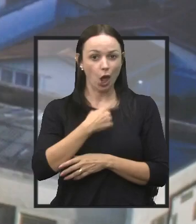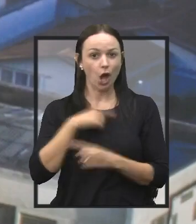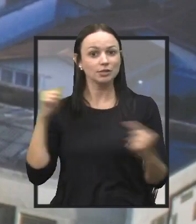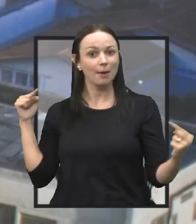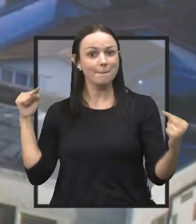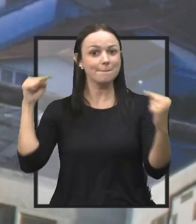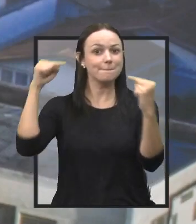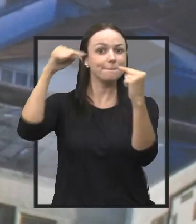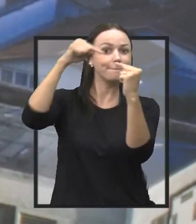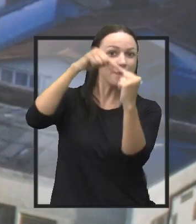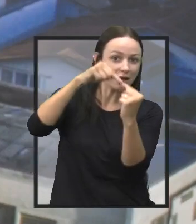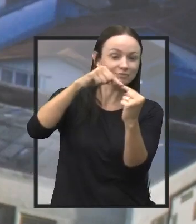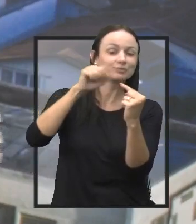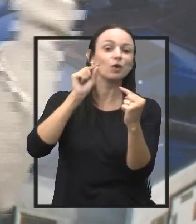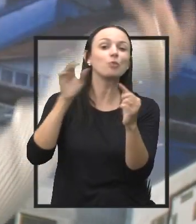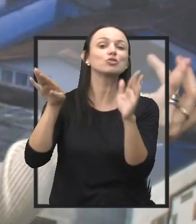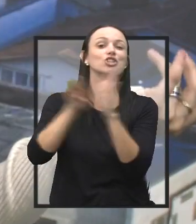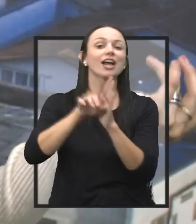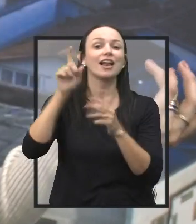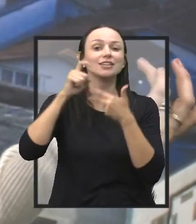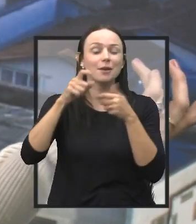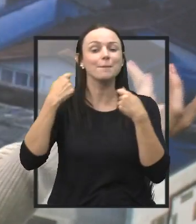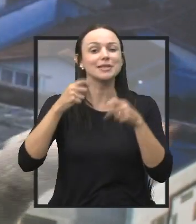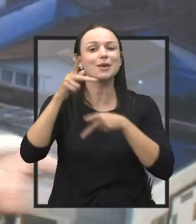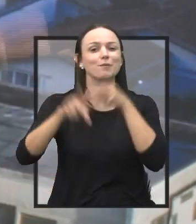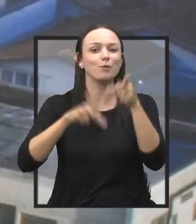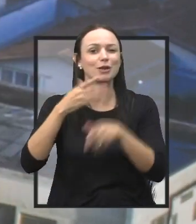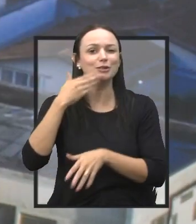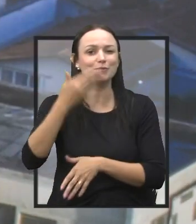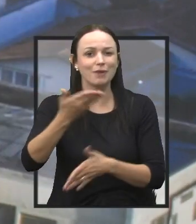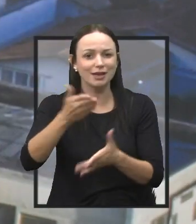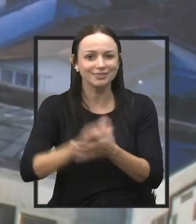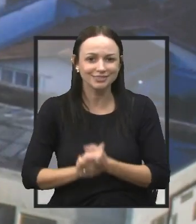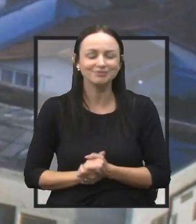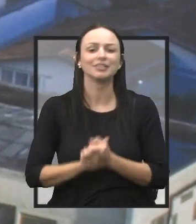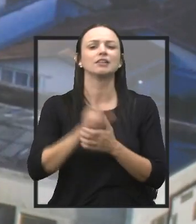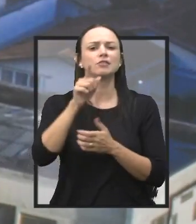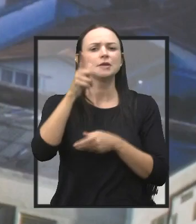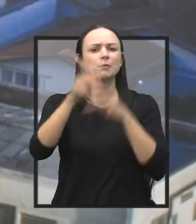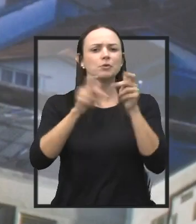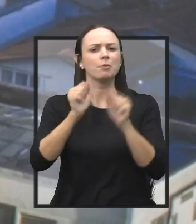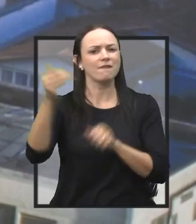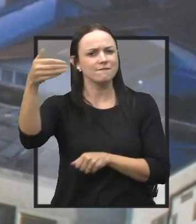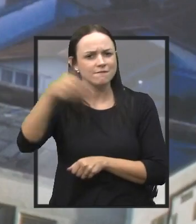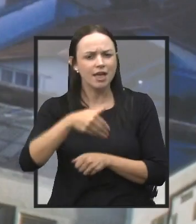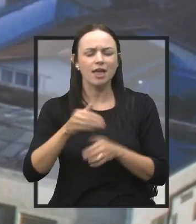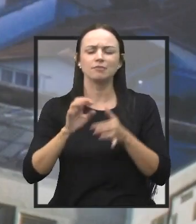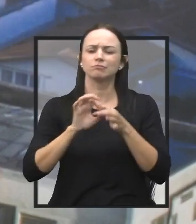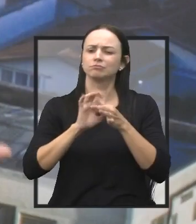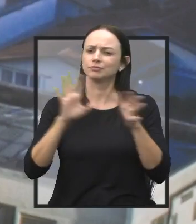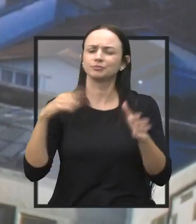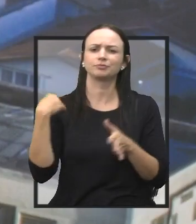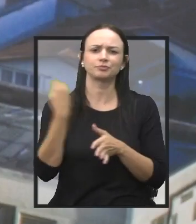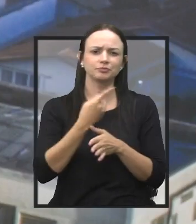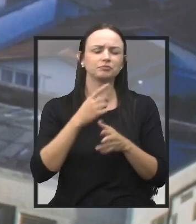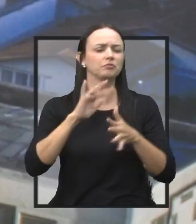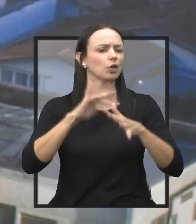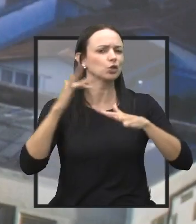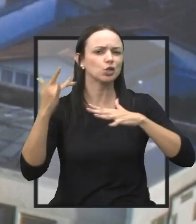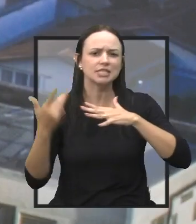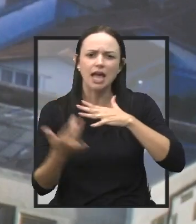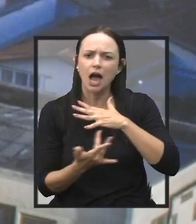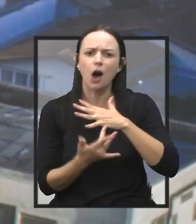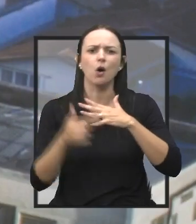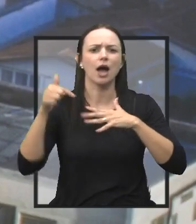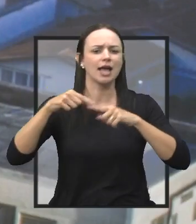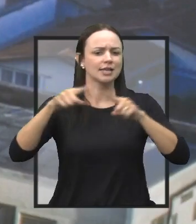que para essa ponte chegar até o executivo a gente precisa da população. Então que a população venha, nos procure, estou aqui à disposição, através das redes sociais, aqui